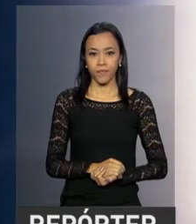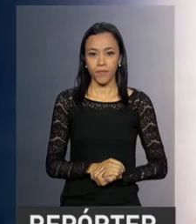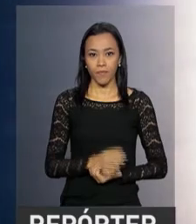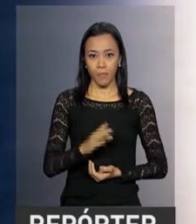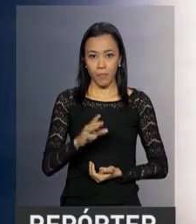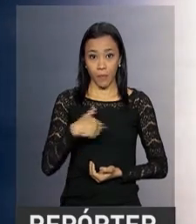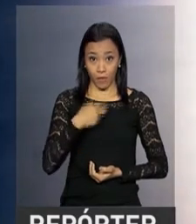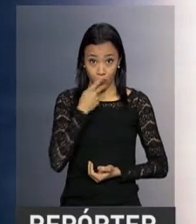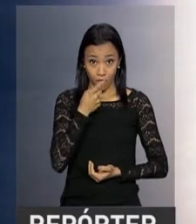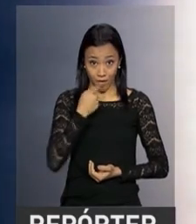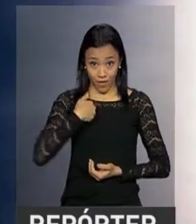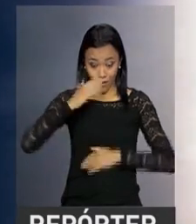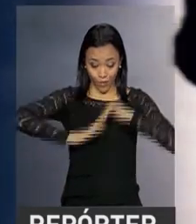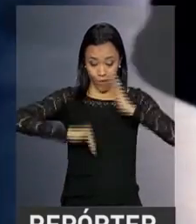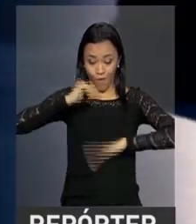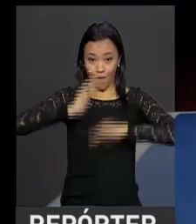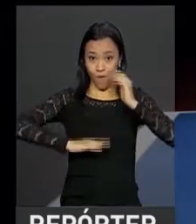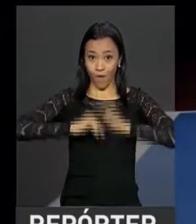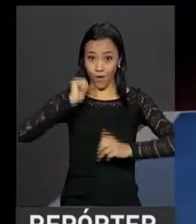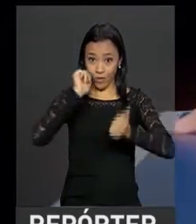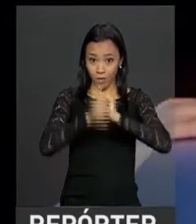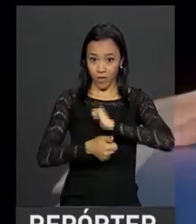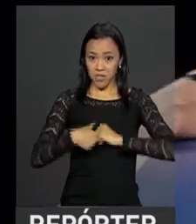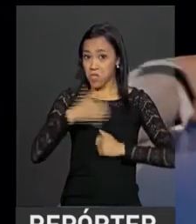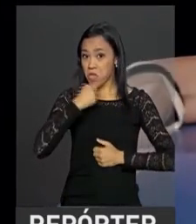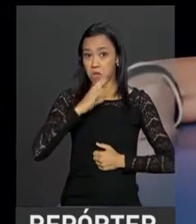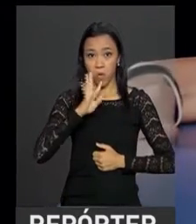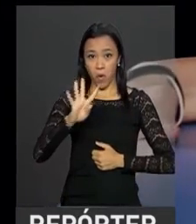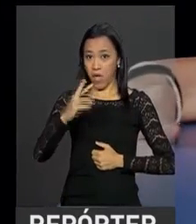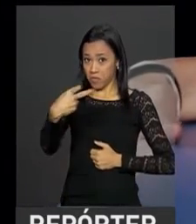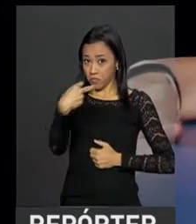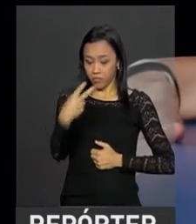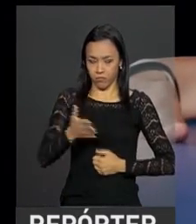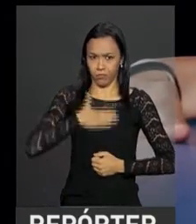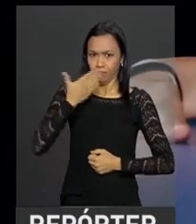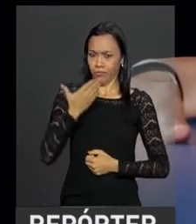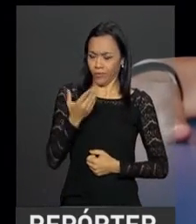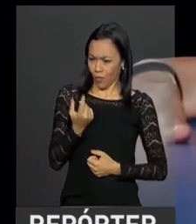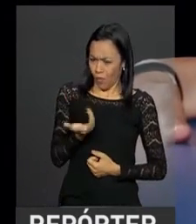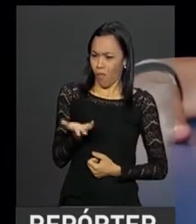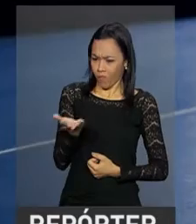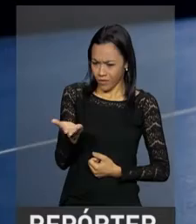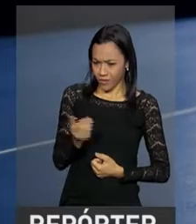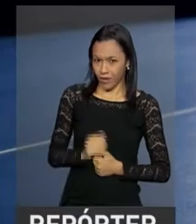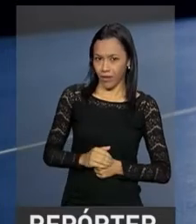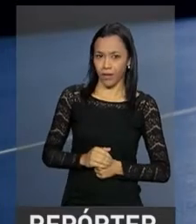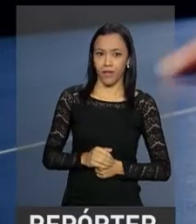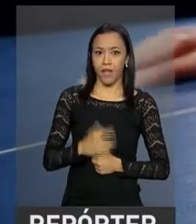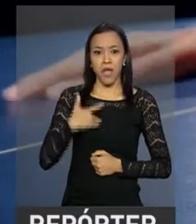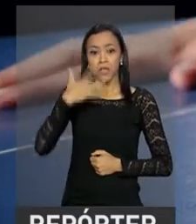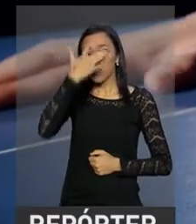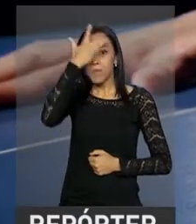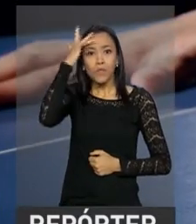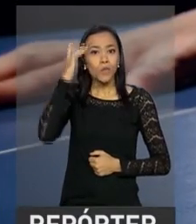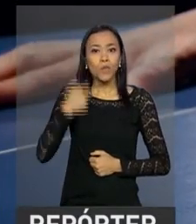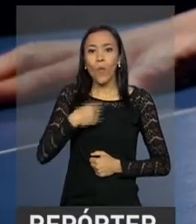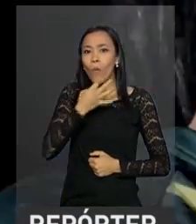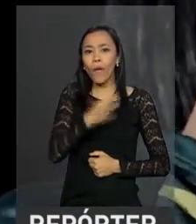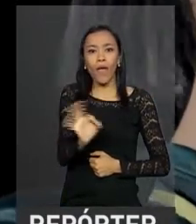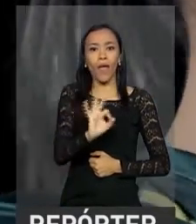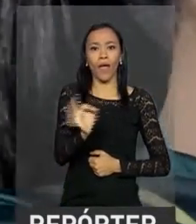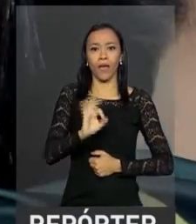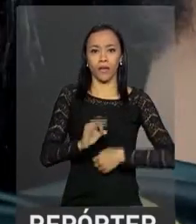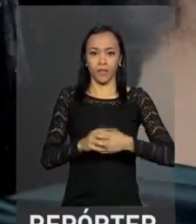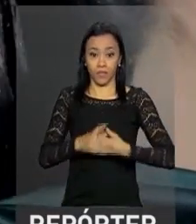e quando eu falo que eu sou um atleta é quem não me conhece assusta um pouco né Porque as pessoas não tem muito conhecimento